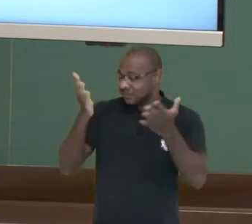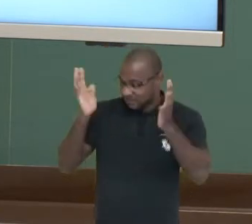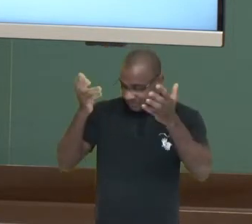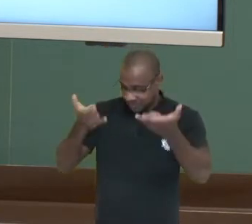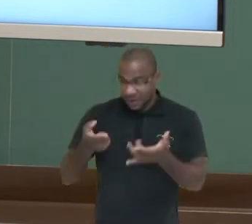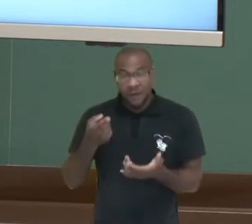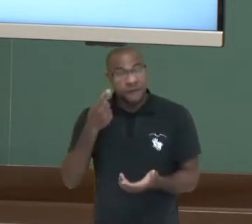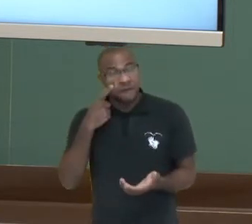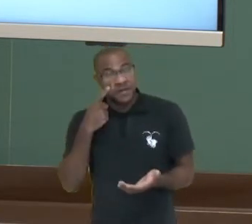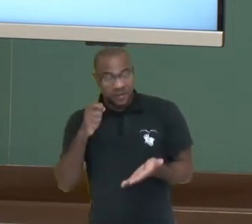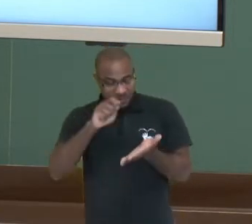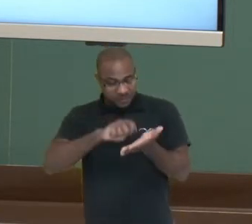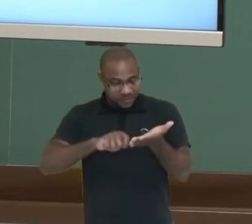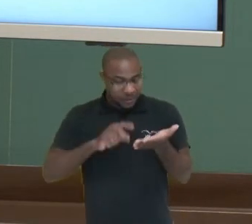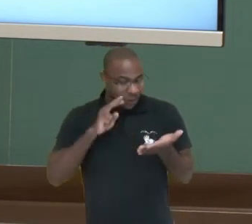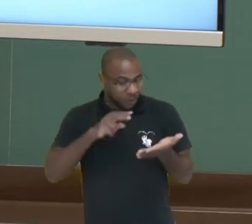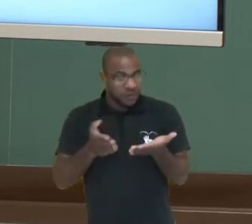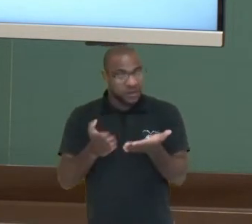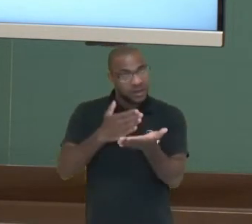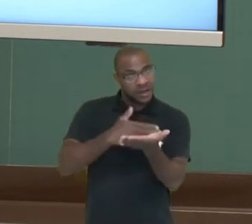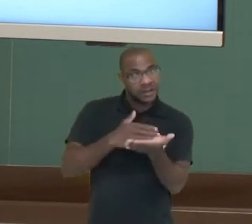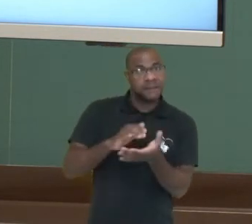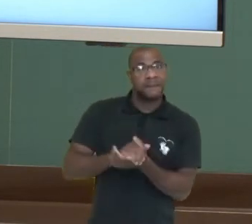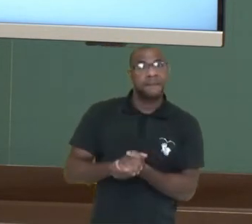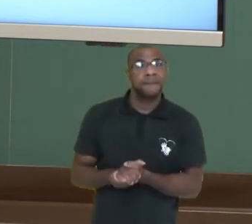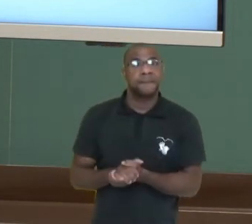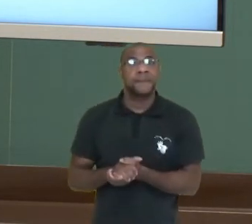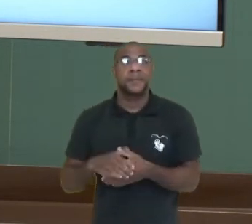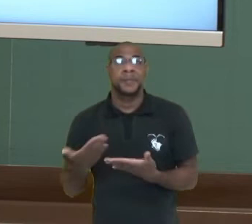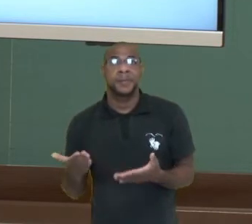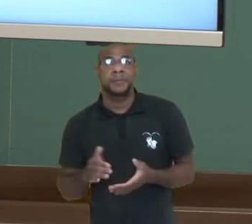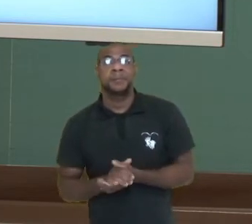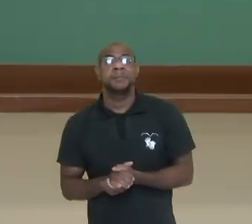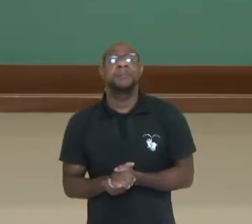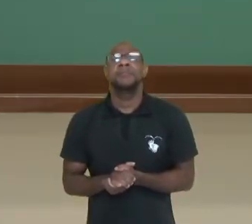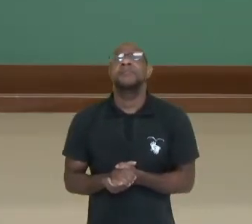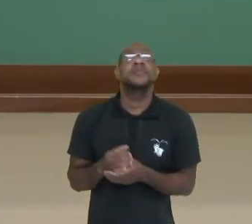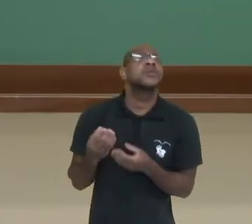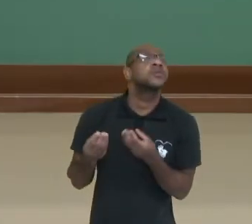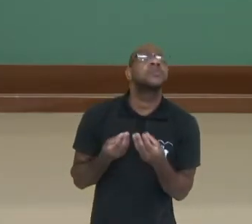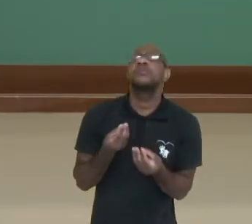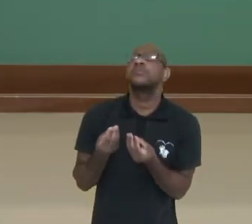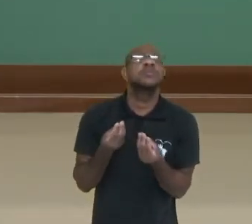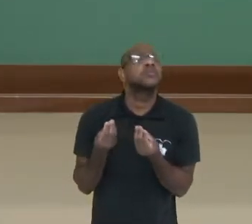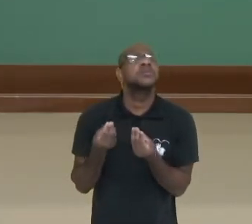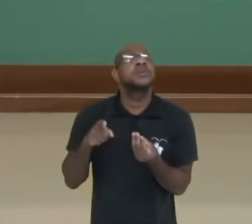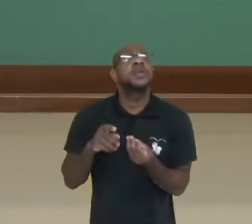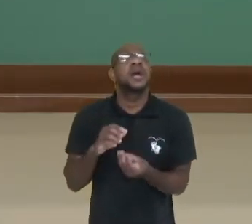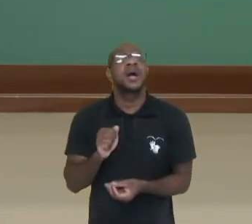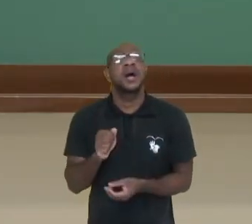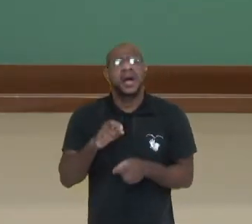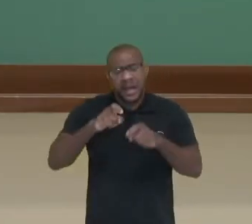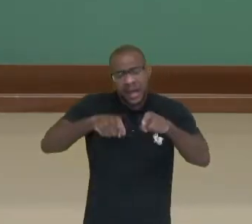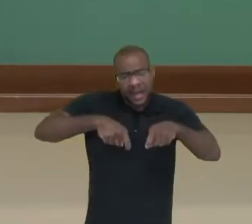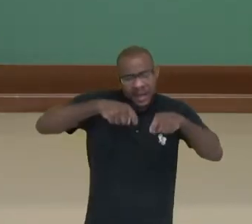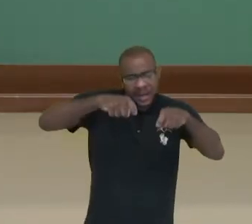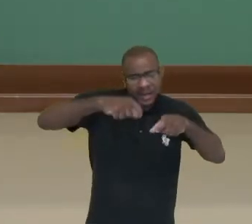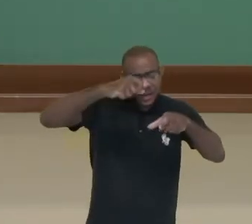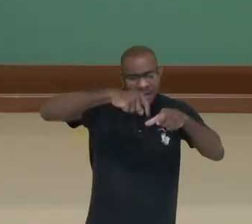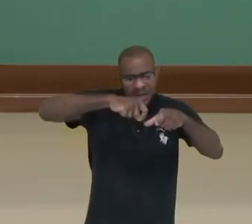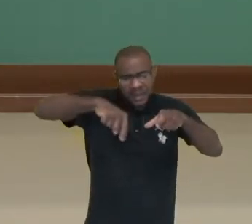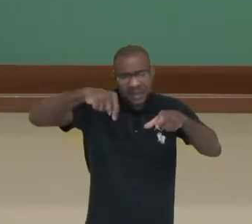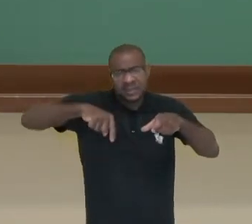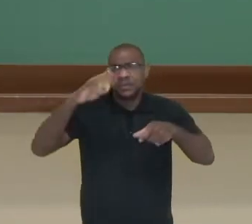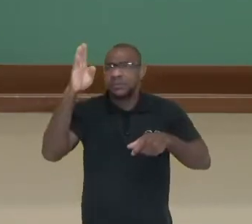retome suas anotações do caderno, viu que bacana? Muito bem, e como é que fica então a agricultura no Brasil?